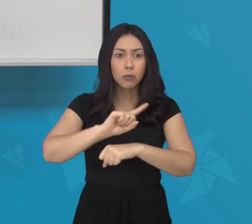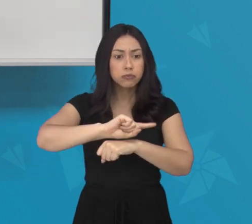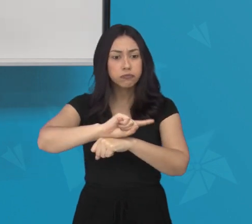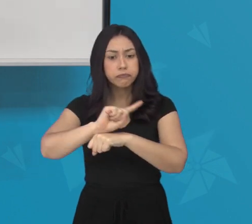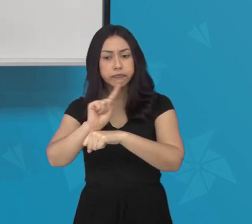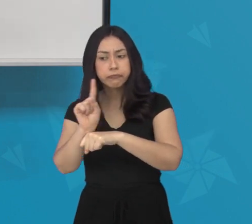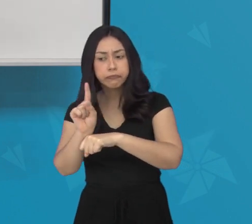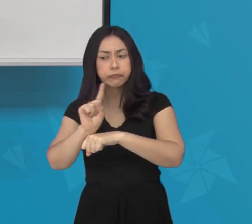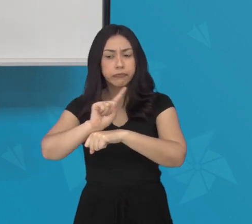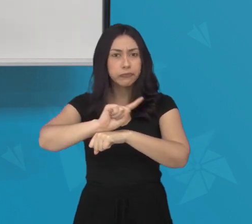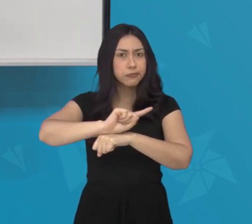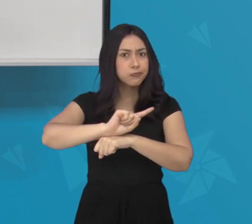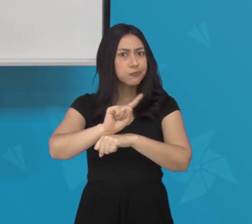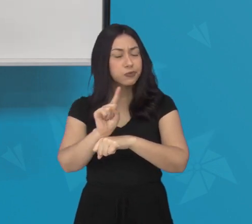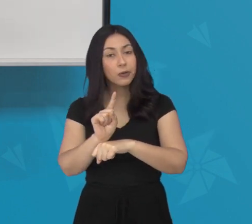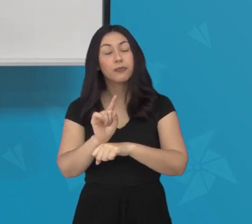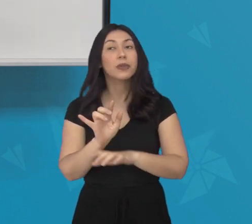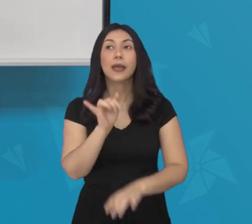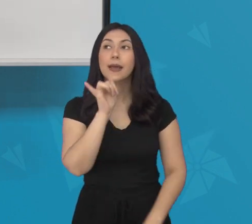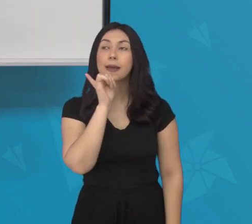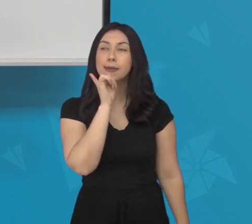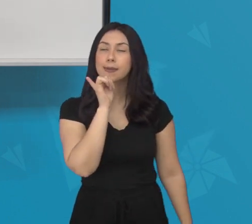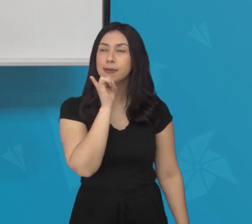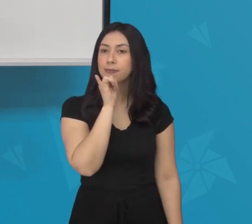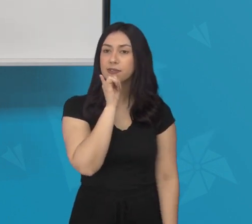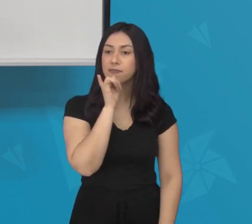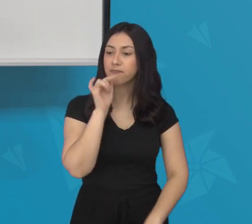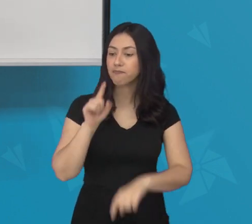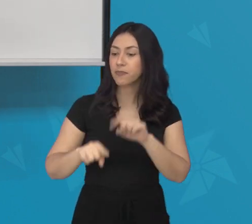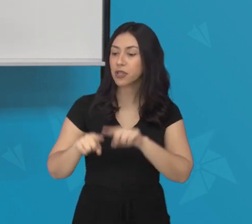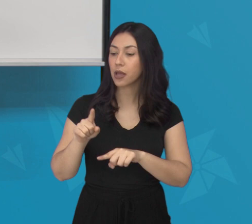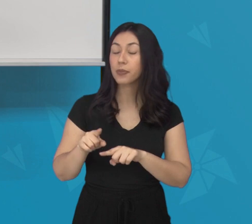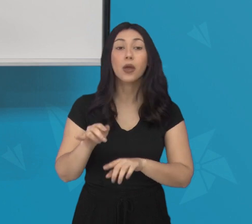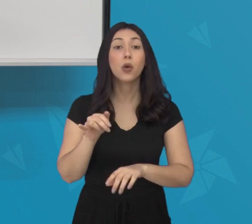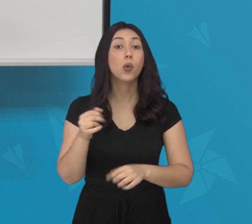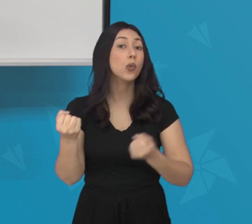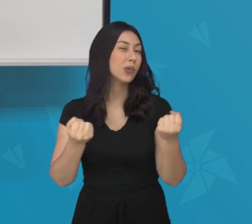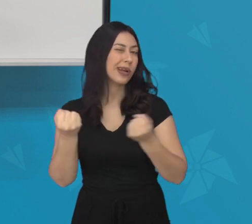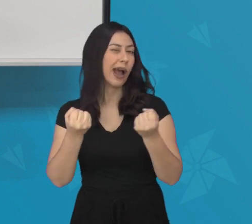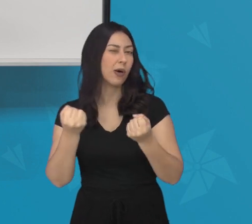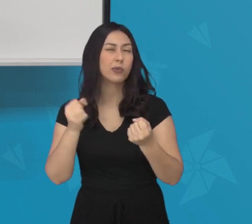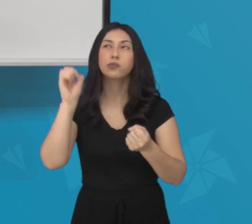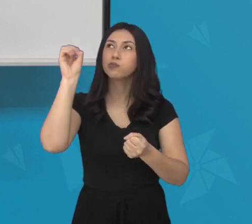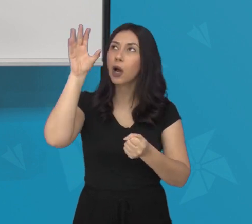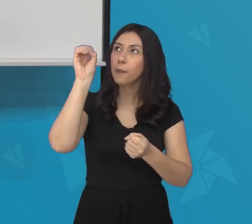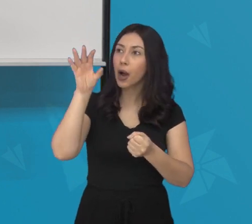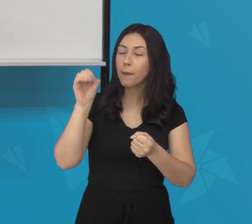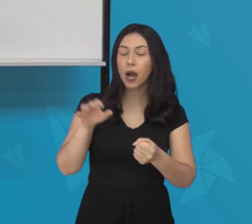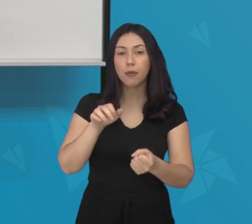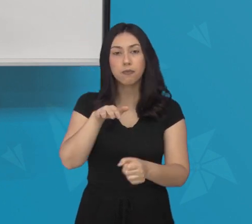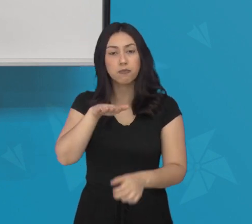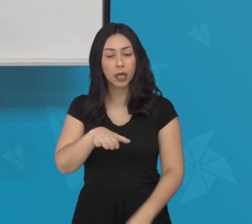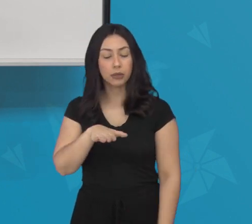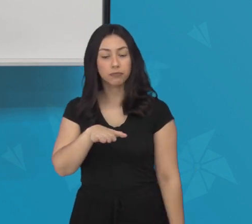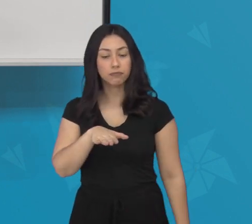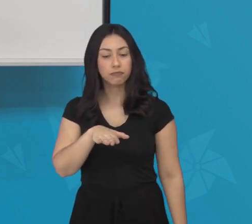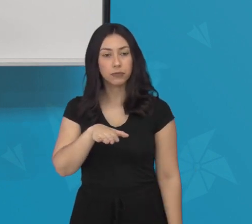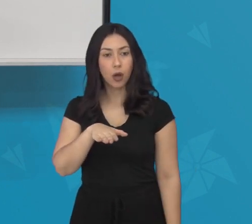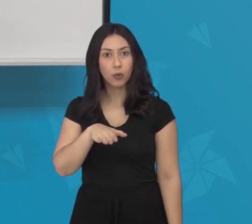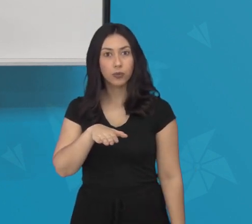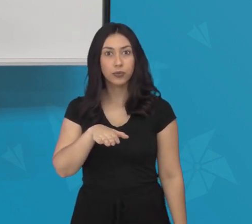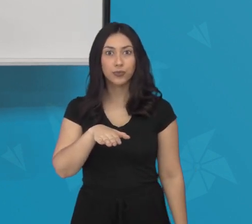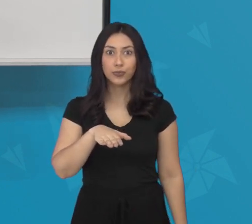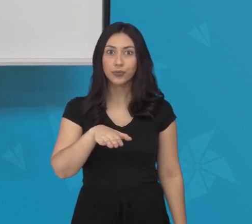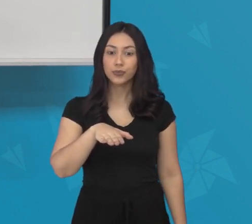a velocidade. Por exemplo, um corpo está parado no sinal, um carro no caso, e começa a andar. Depois ele